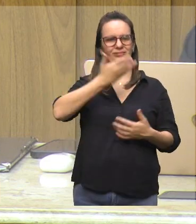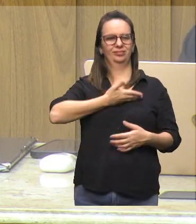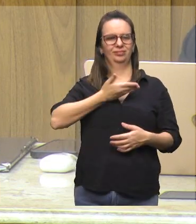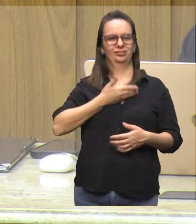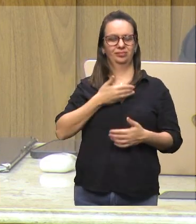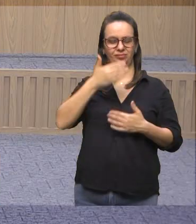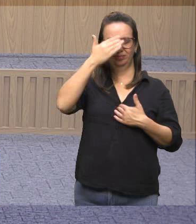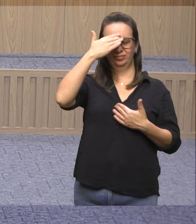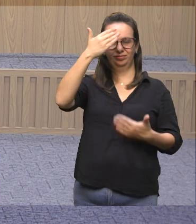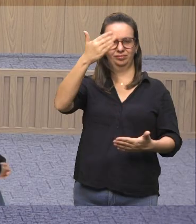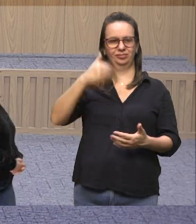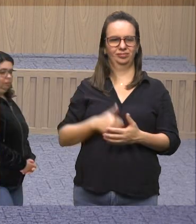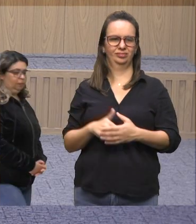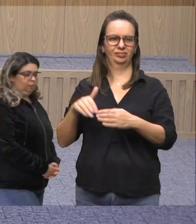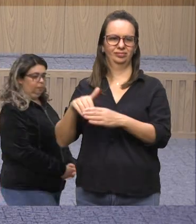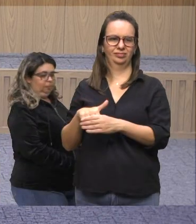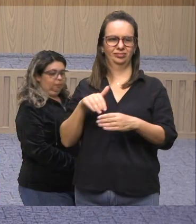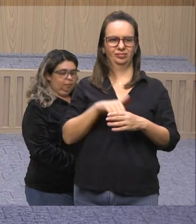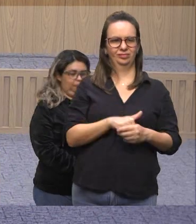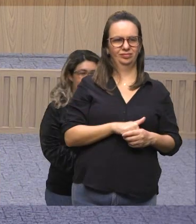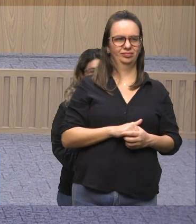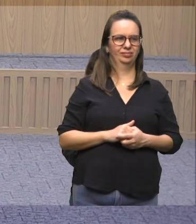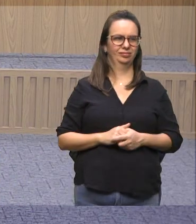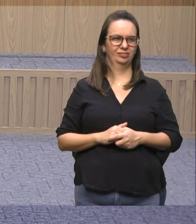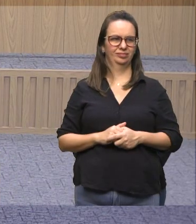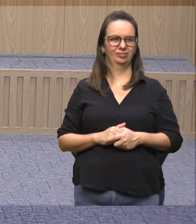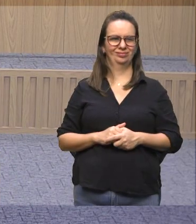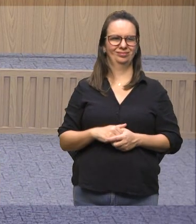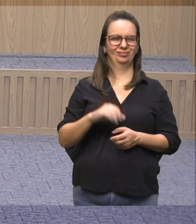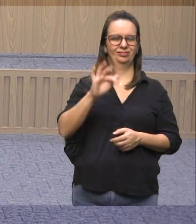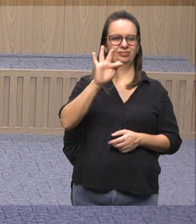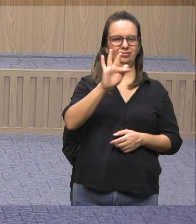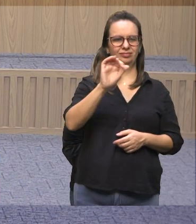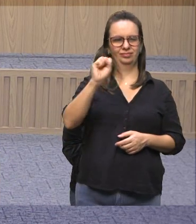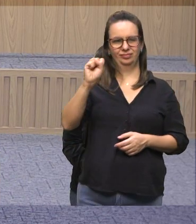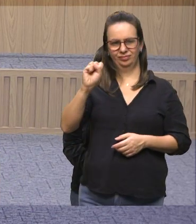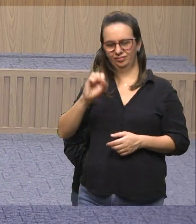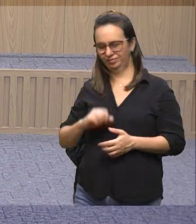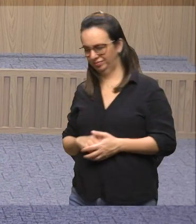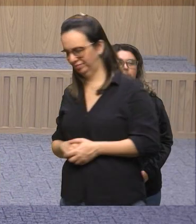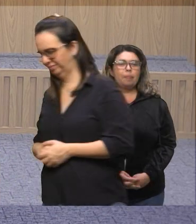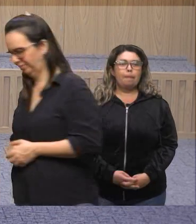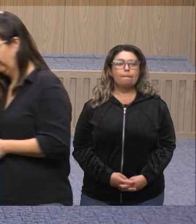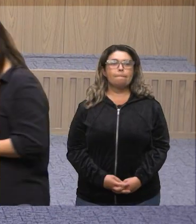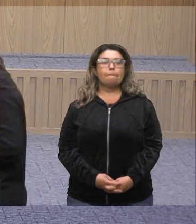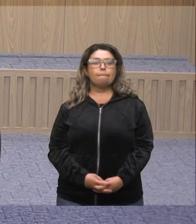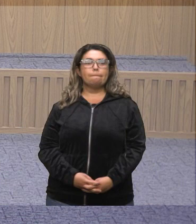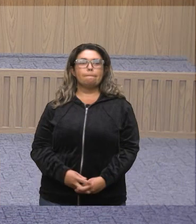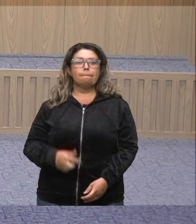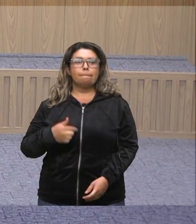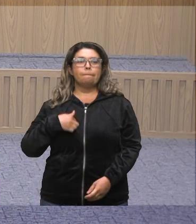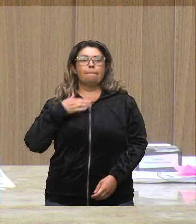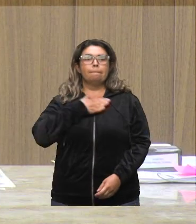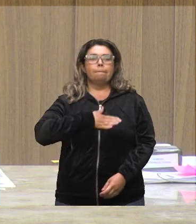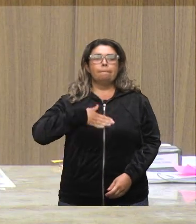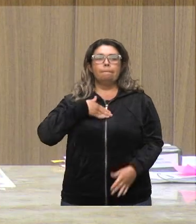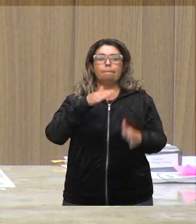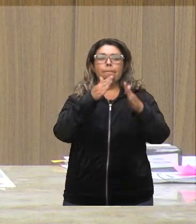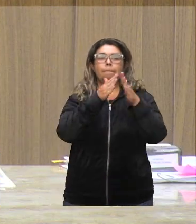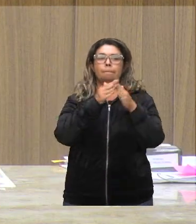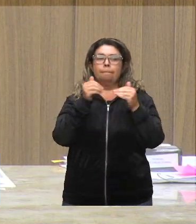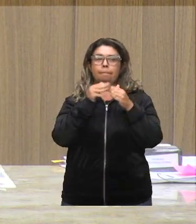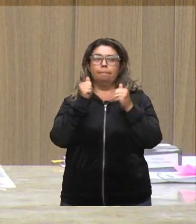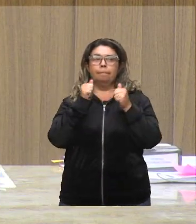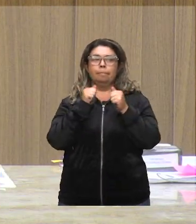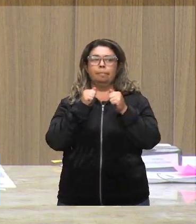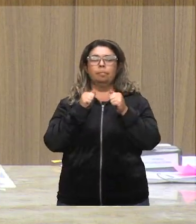votação. Pela ordem, presidente. Pela ordem, vereador. Eu gostaria de pedir a preferência do projeto de emenda